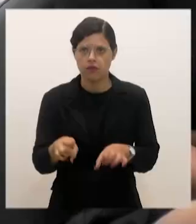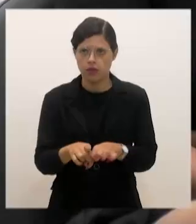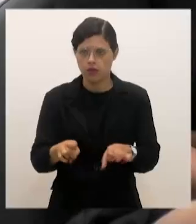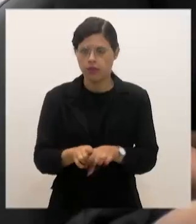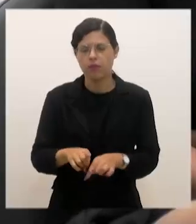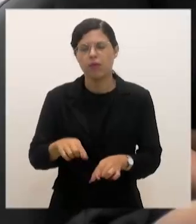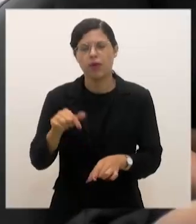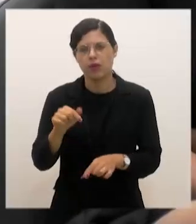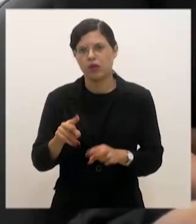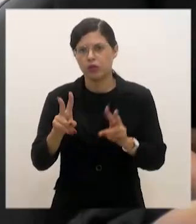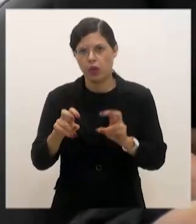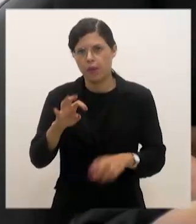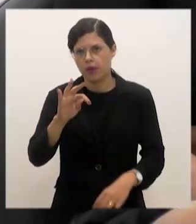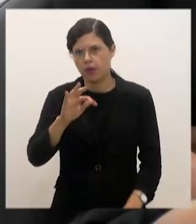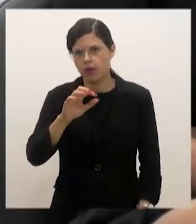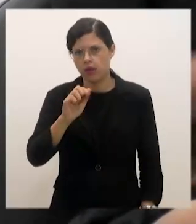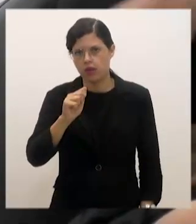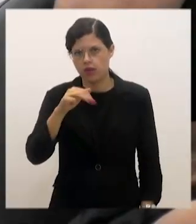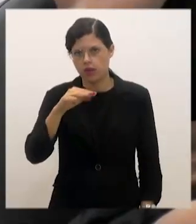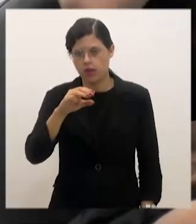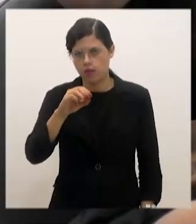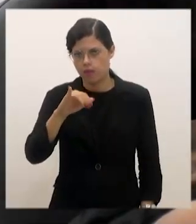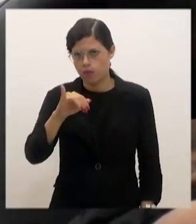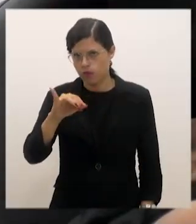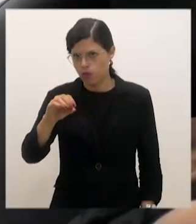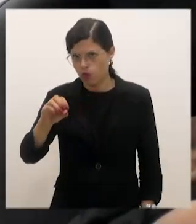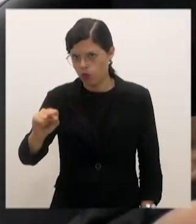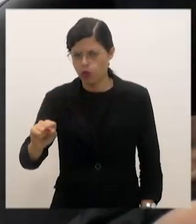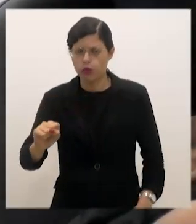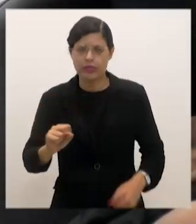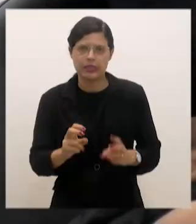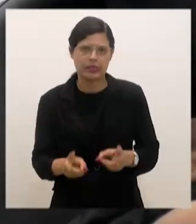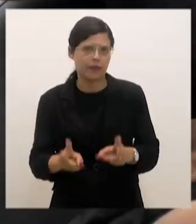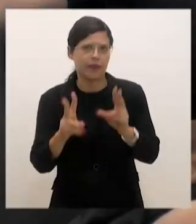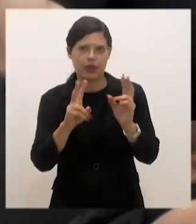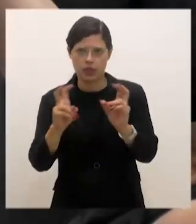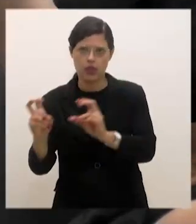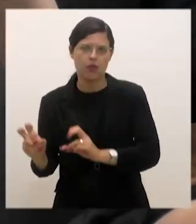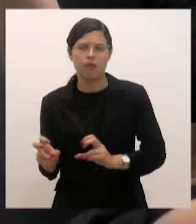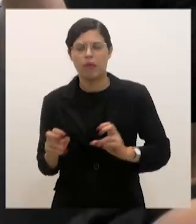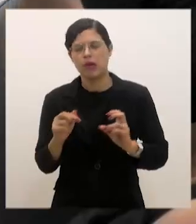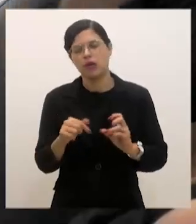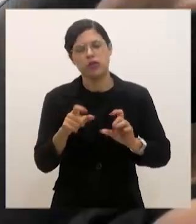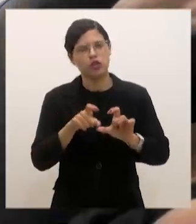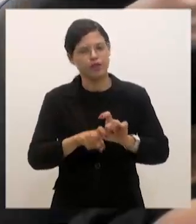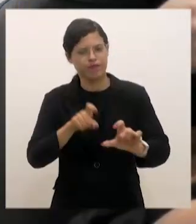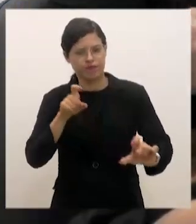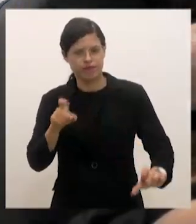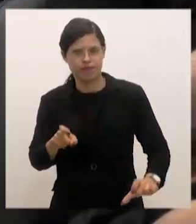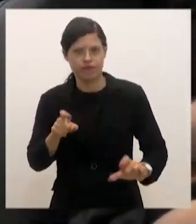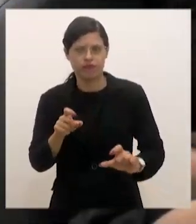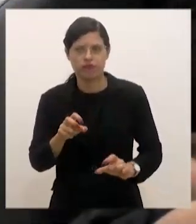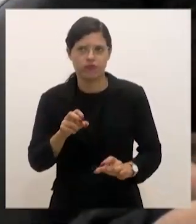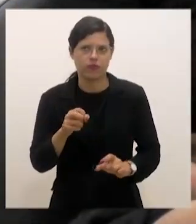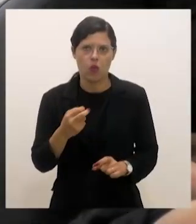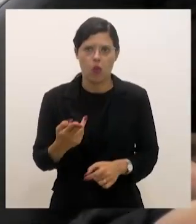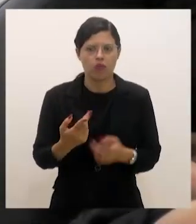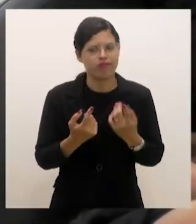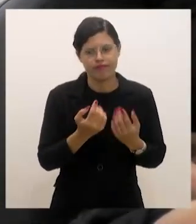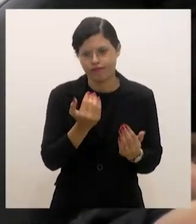Tamoios, que são sempre temas ou de emancipação ou temas de